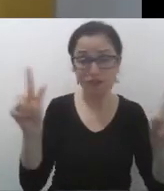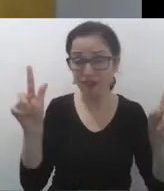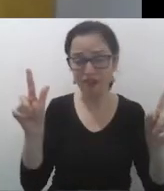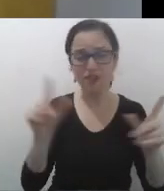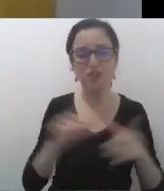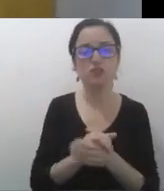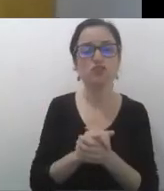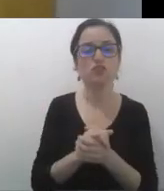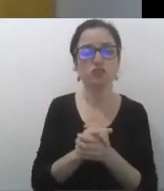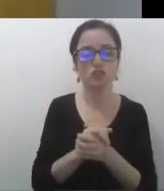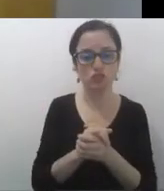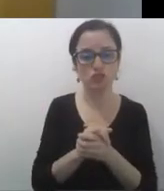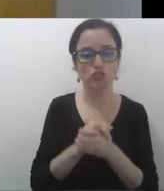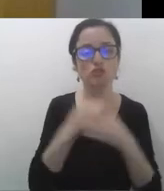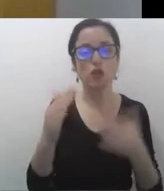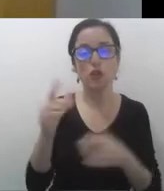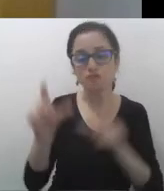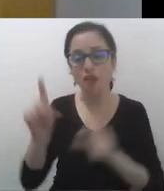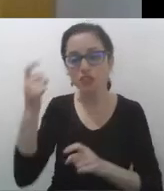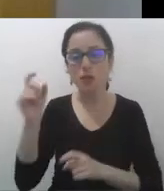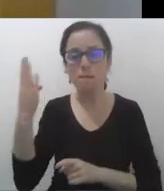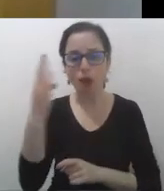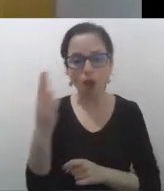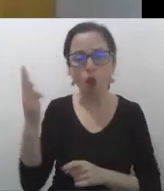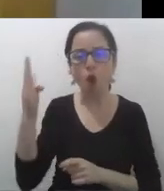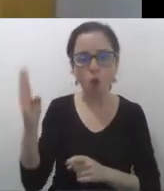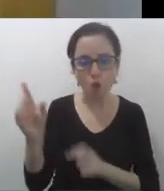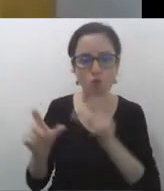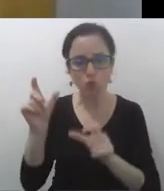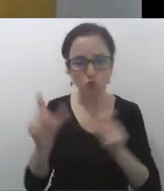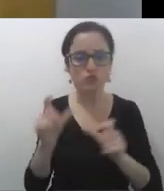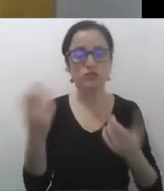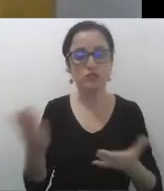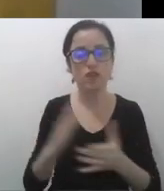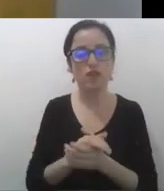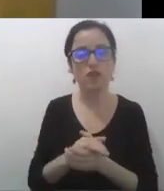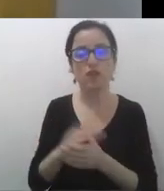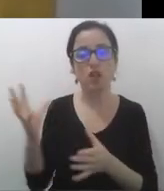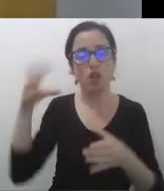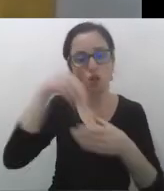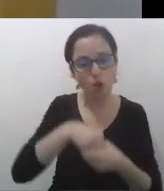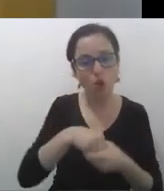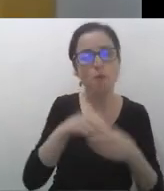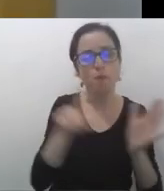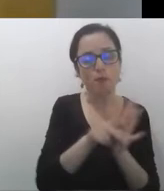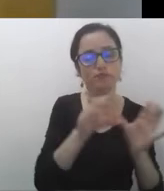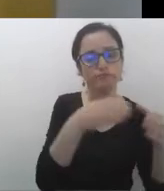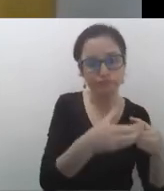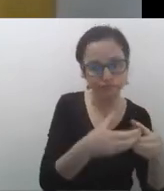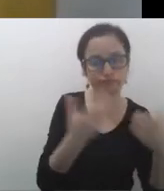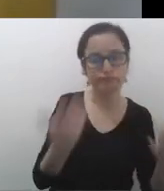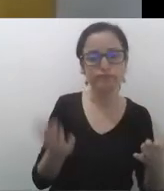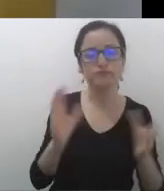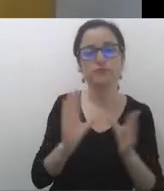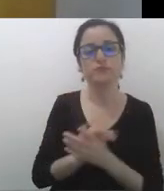uma distinção muito rigorosa entre esses ex-bauhausianos, aí colocando todos mais ou